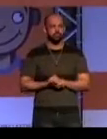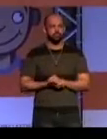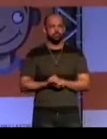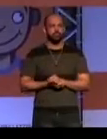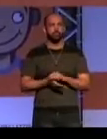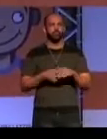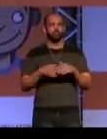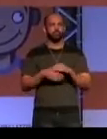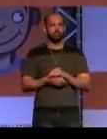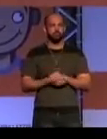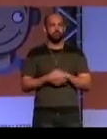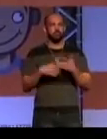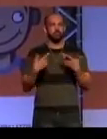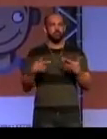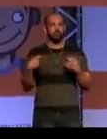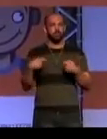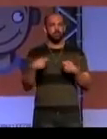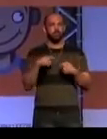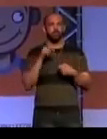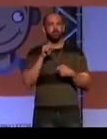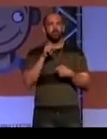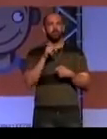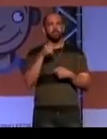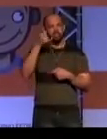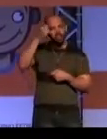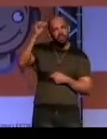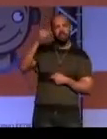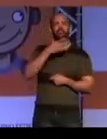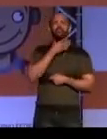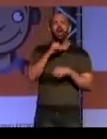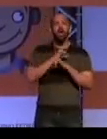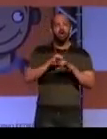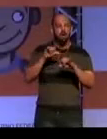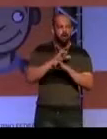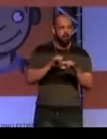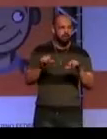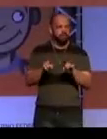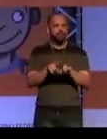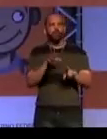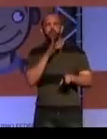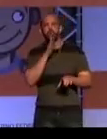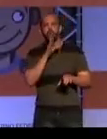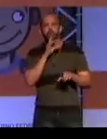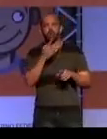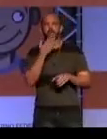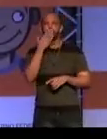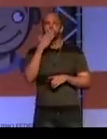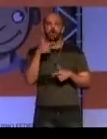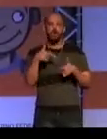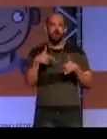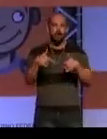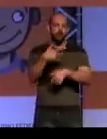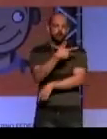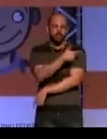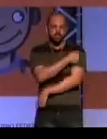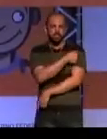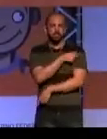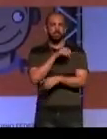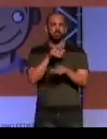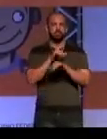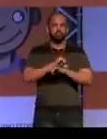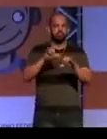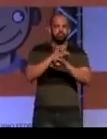intervir prontamente ao fake news, criar novas estratégias para convencer grupos anti-vacina, campanhas de vacinação levando em